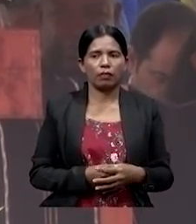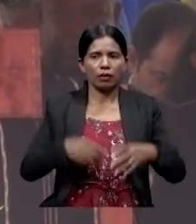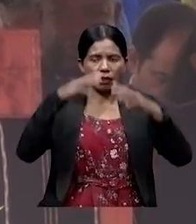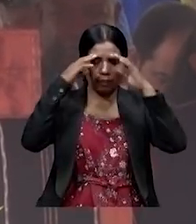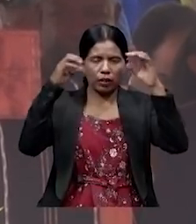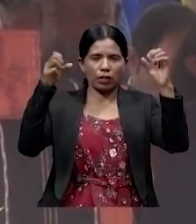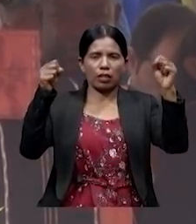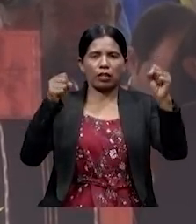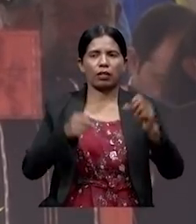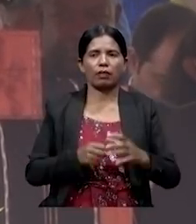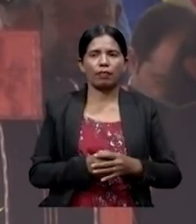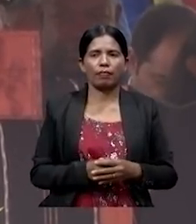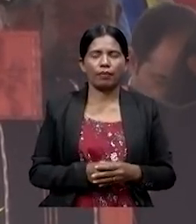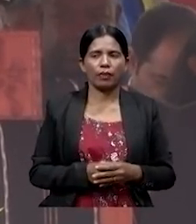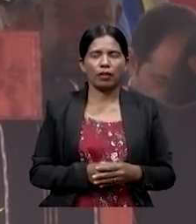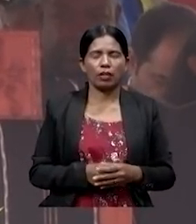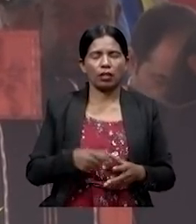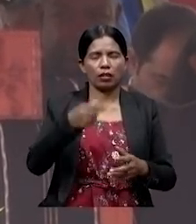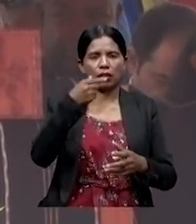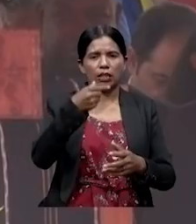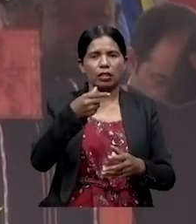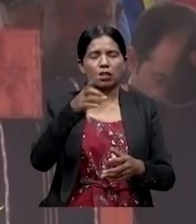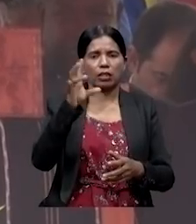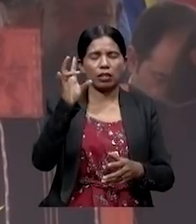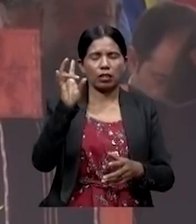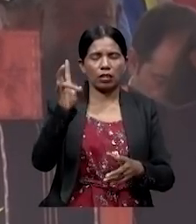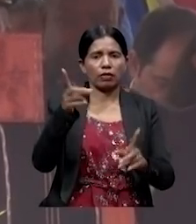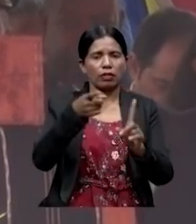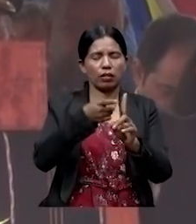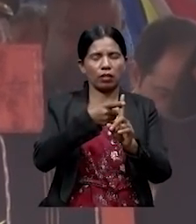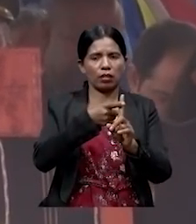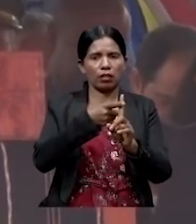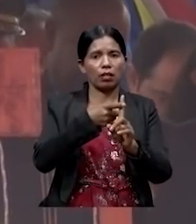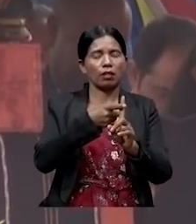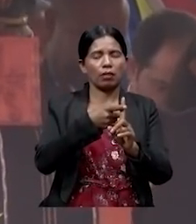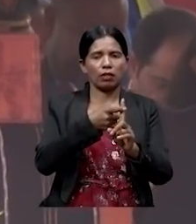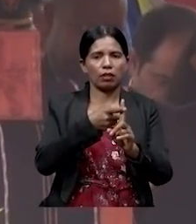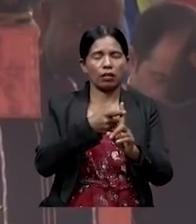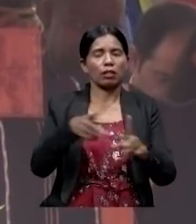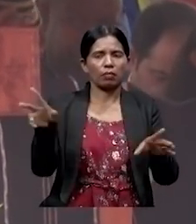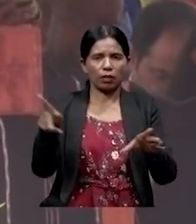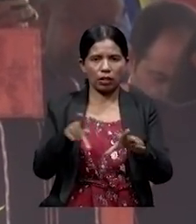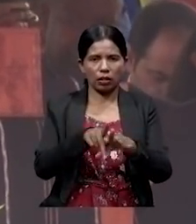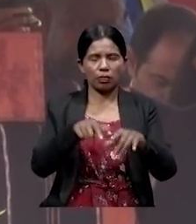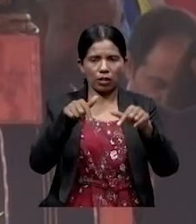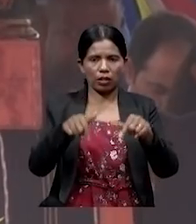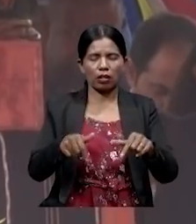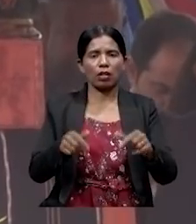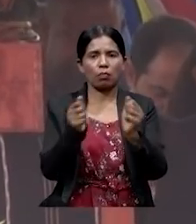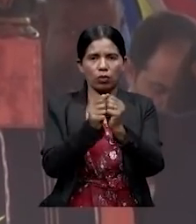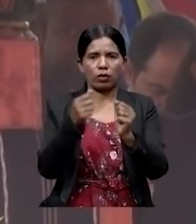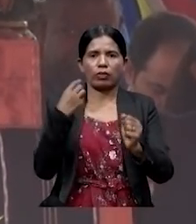presidente G7, grupo G7 mais, também marca a presença Iané Ita,